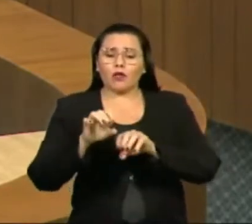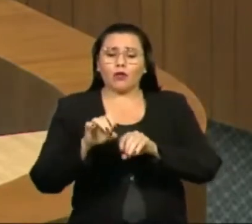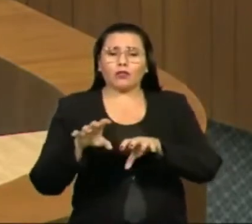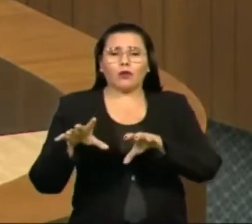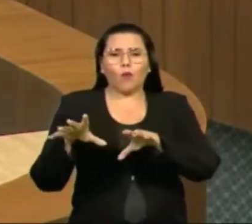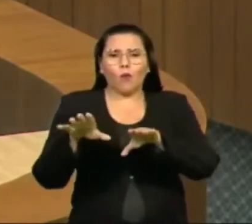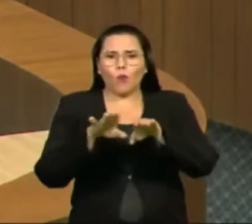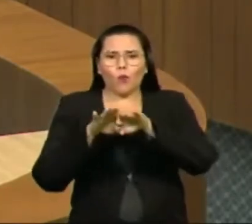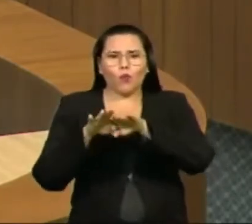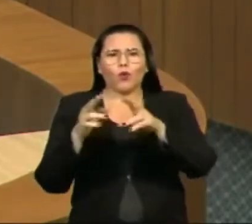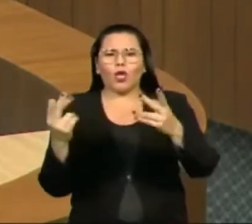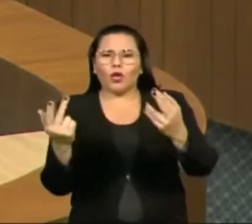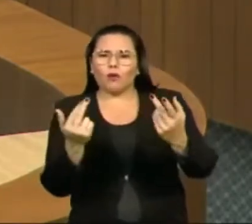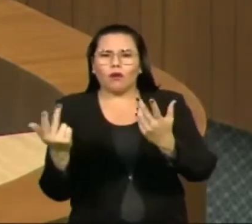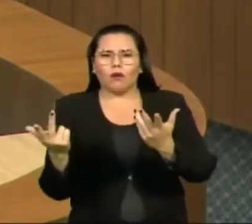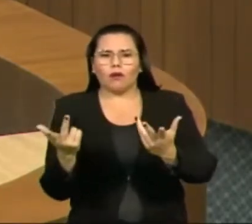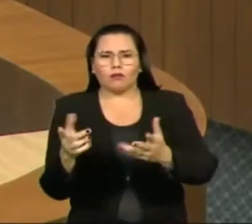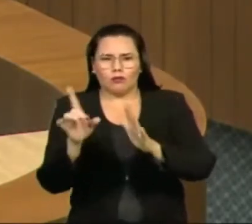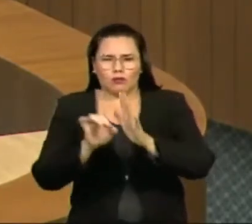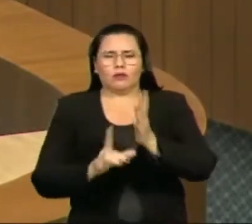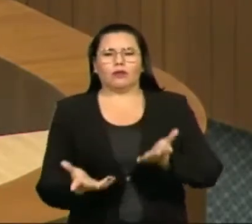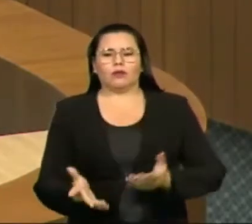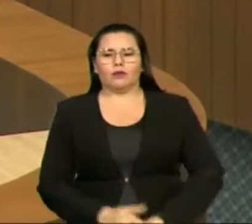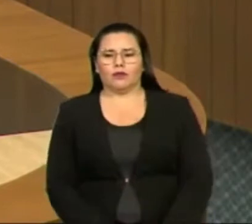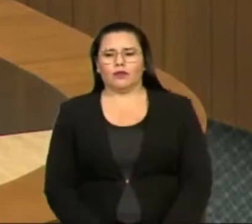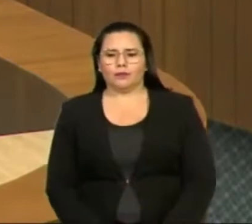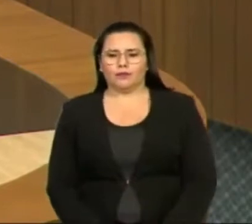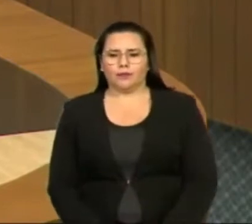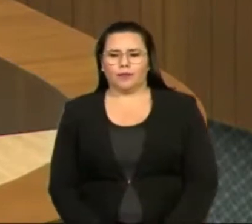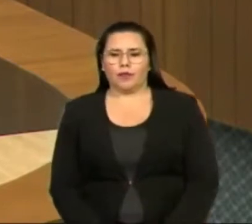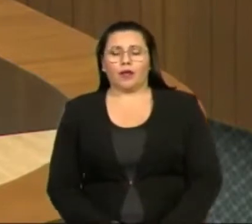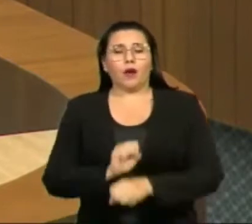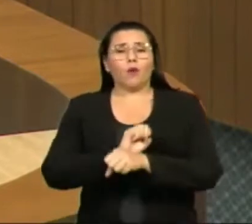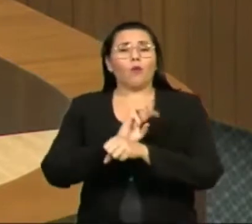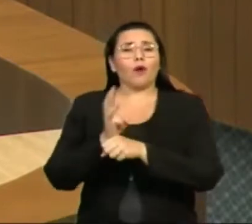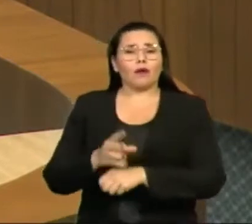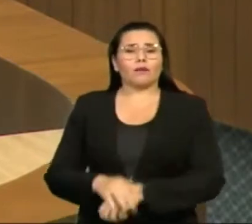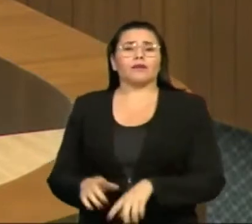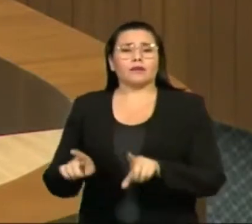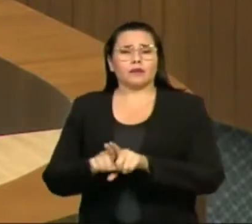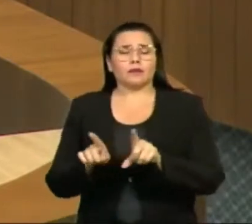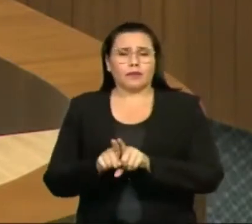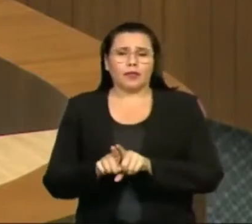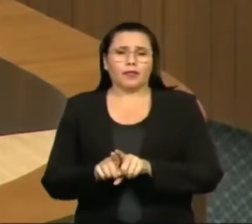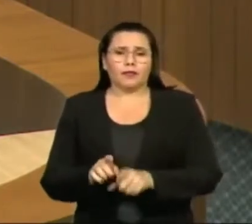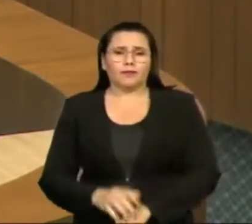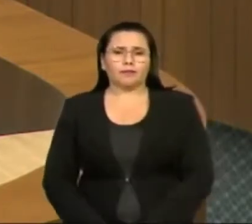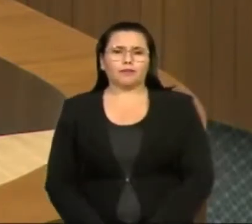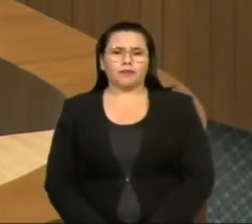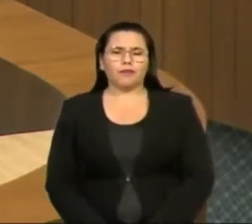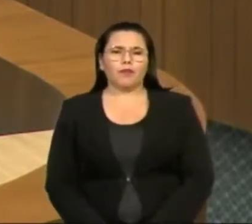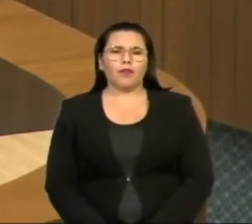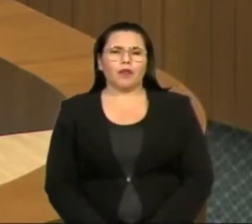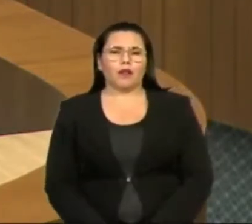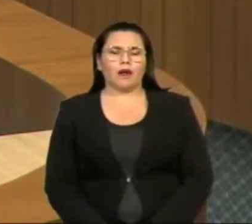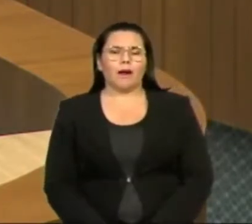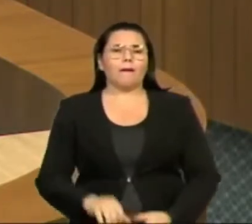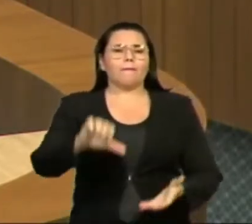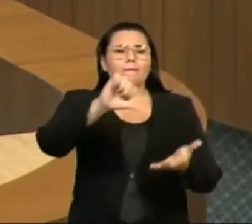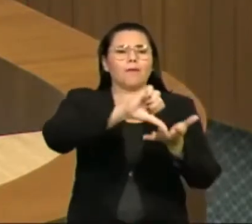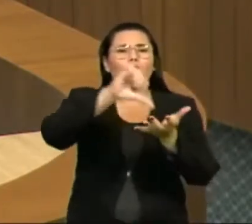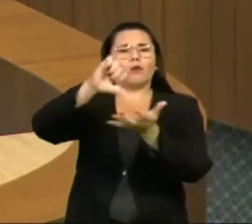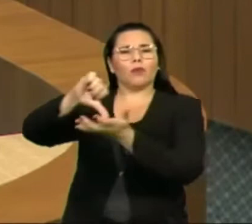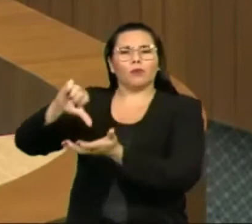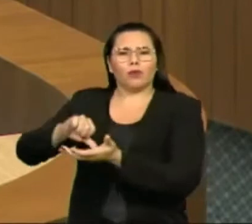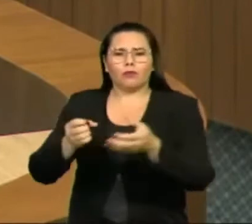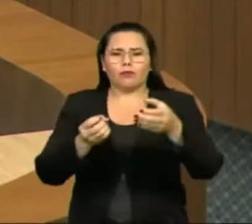O UEMA, expansão dos campi, sendo feito em todo o estado, mas a UEMA não tem se restringido a